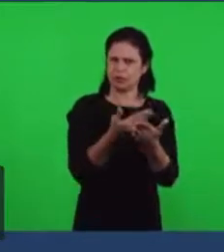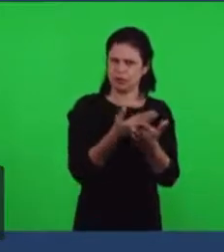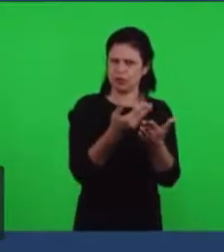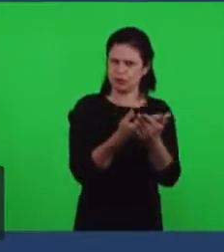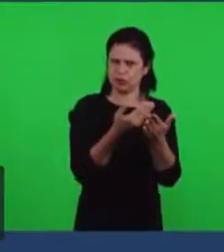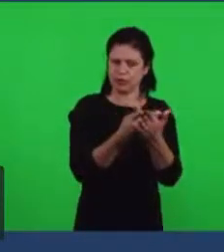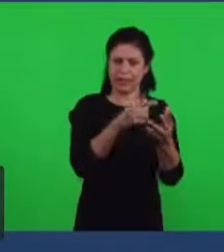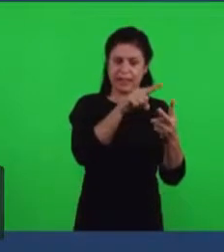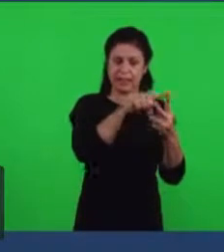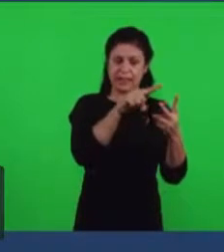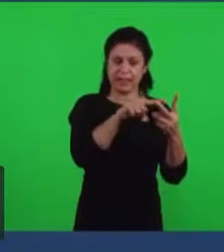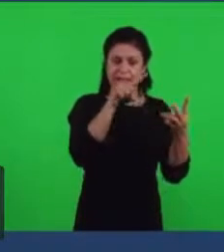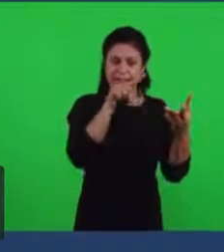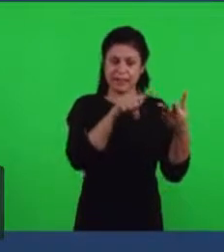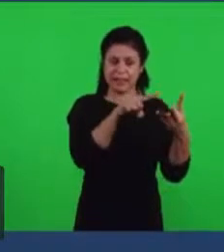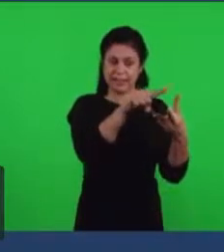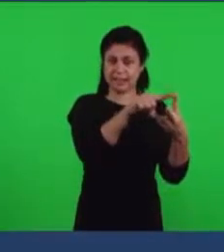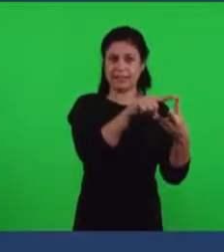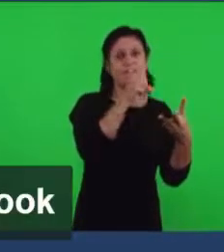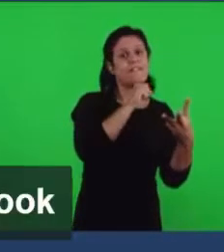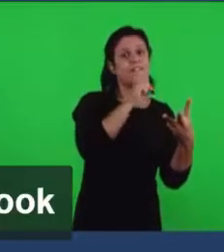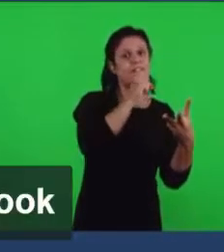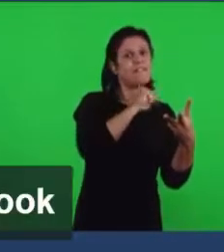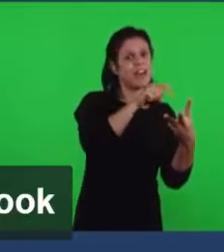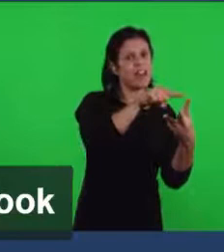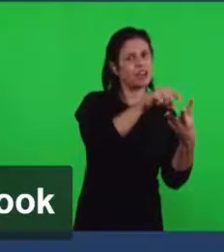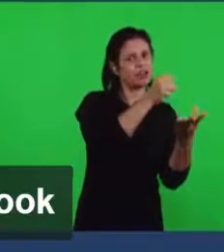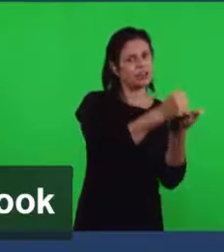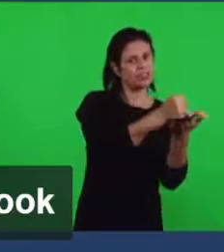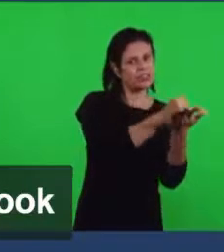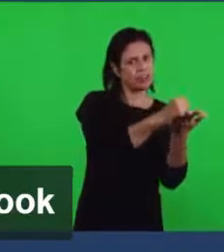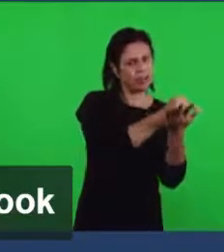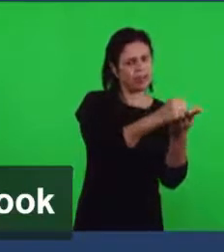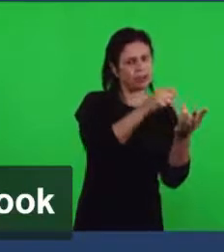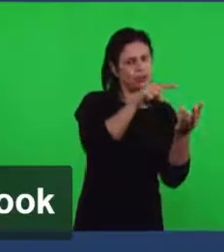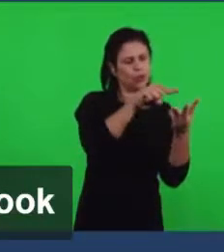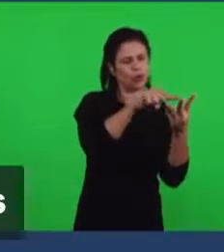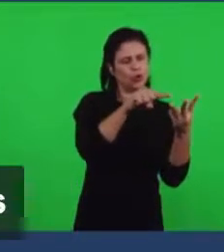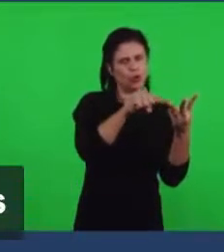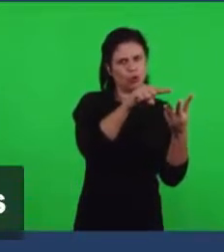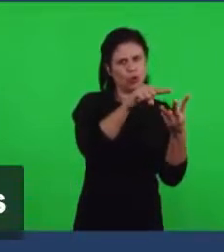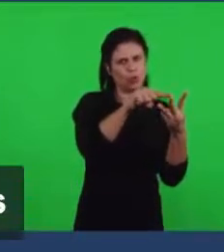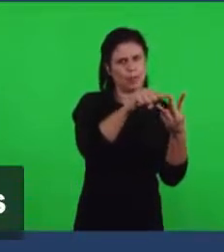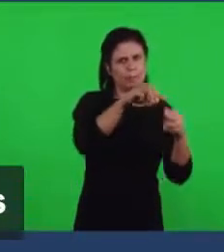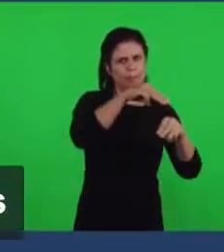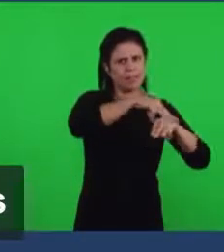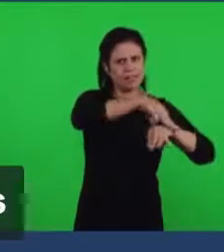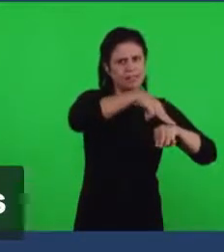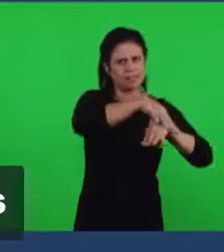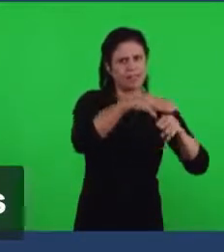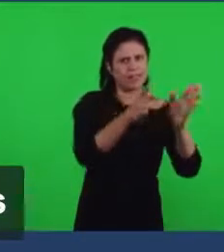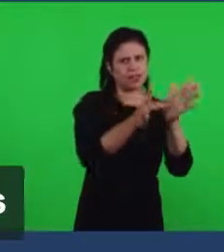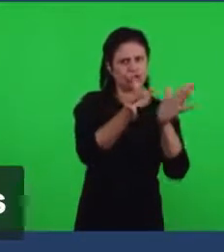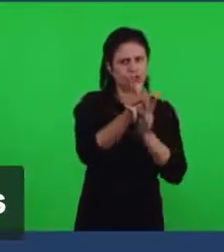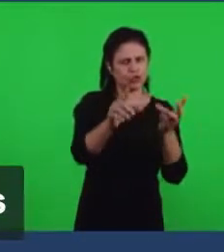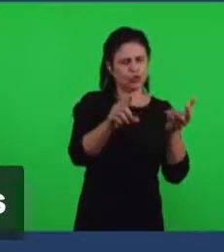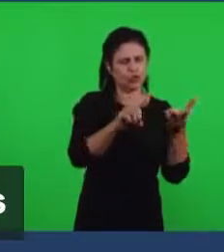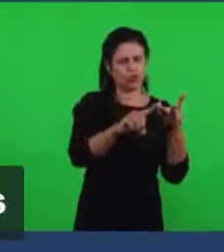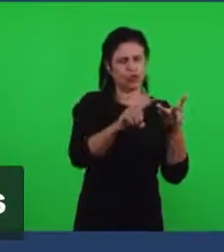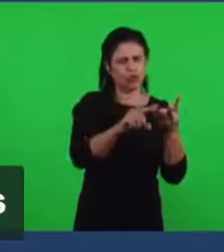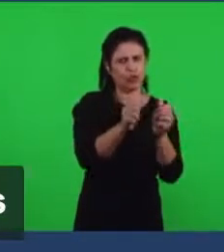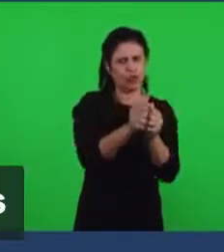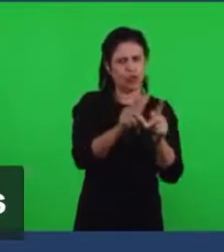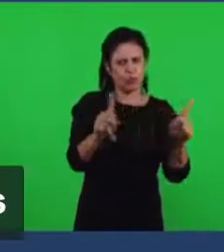estão no ministério de jesus ela vai buscar essa